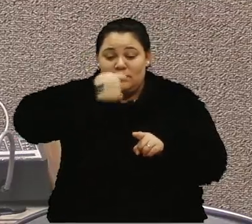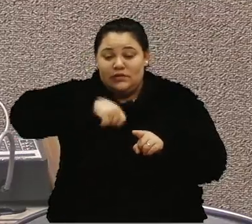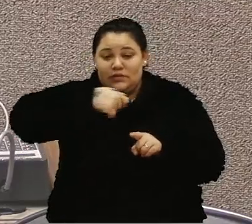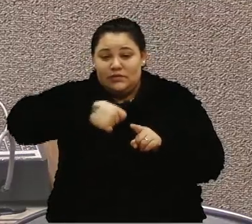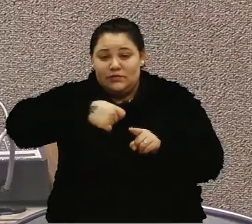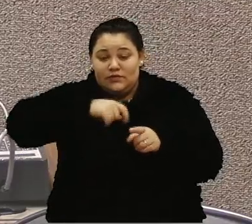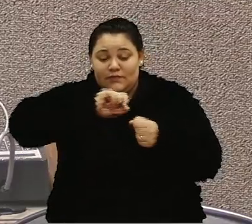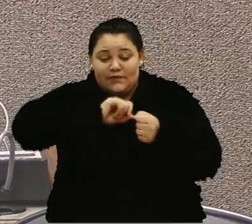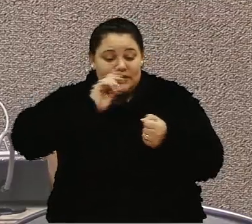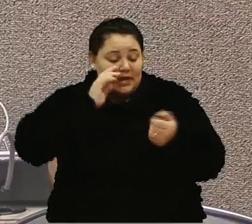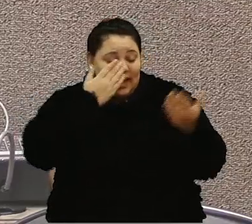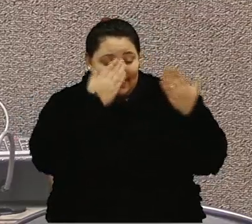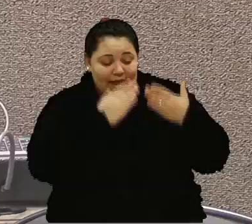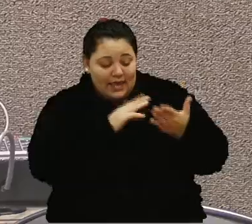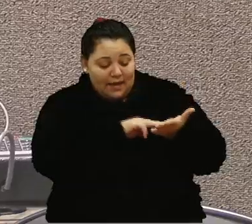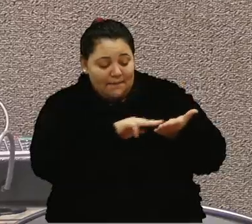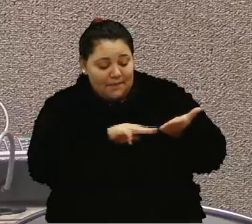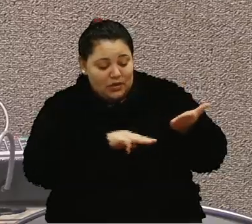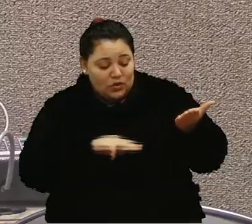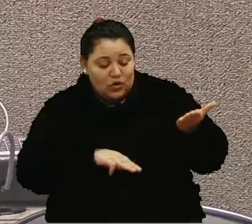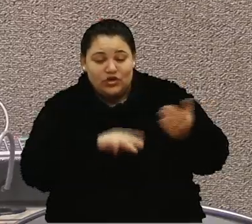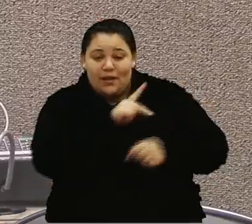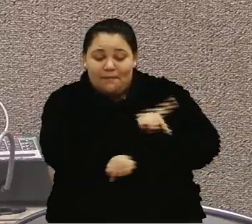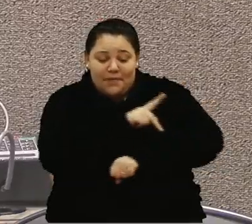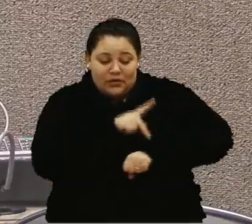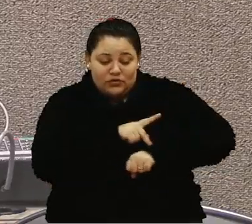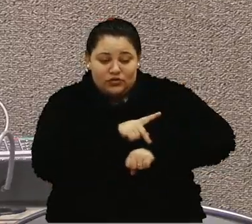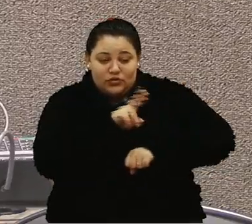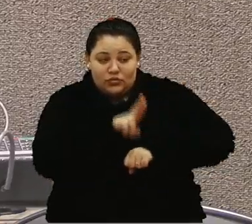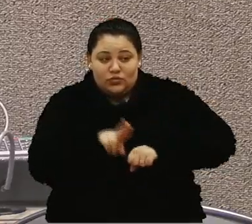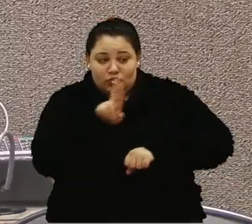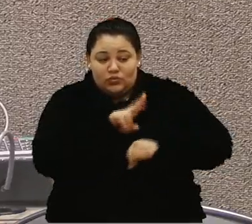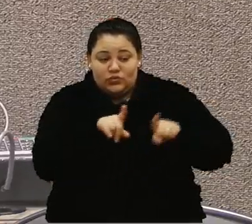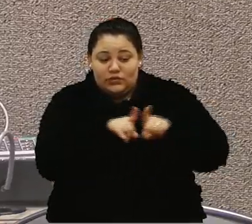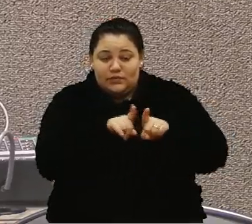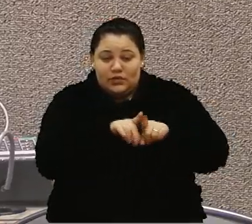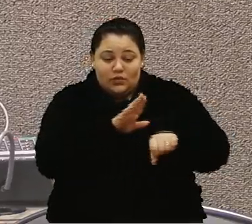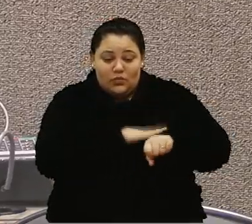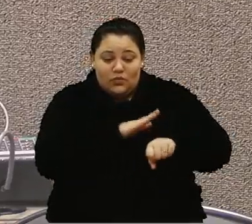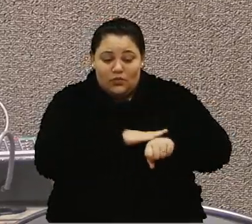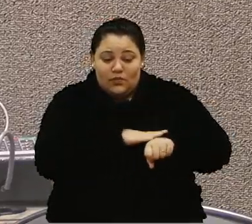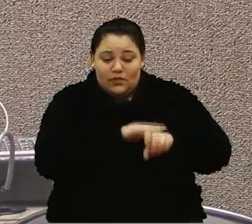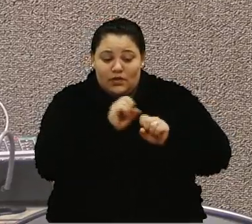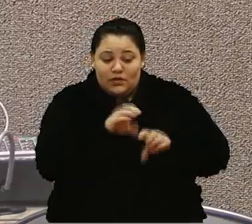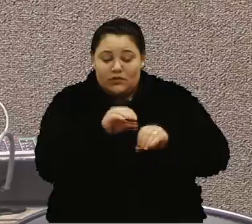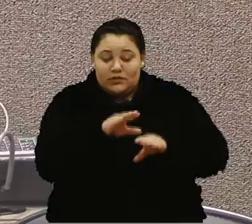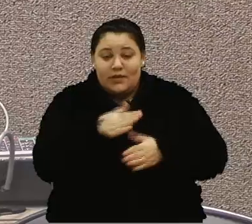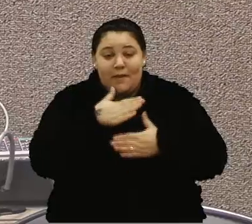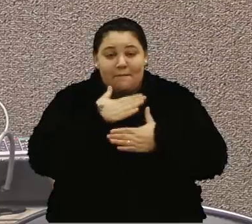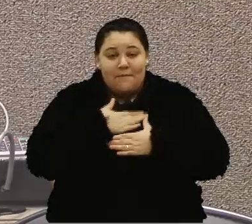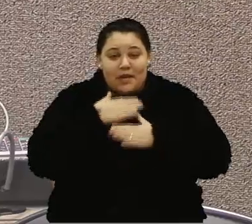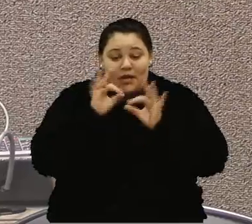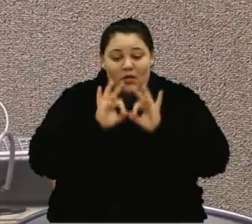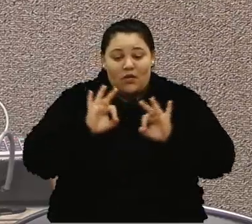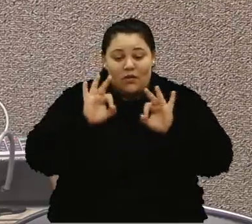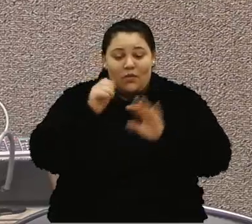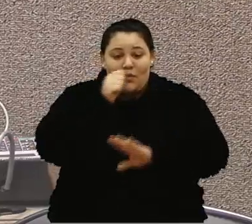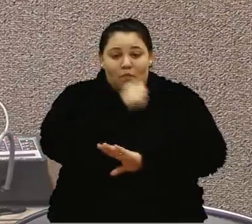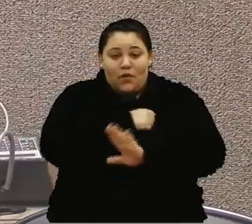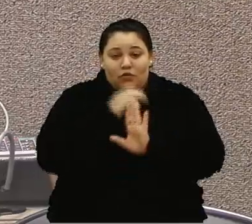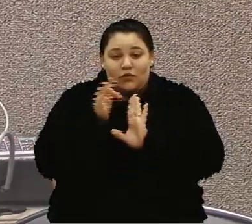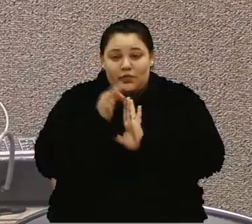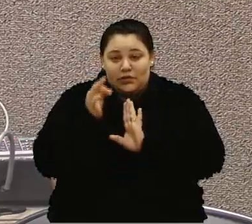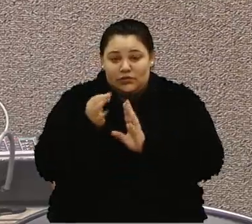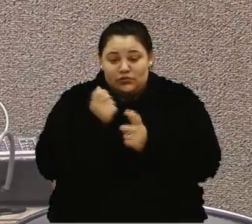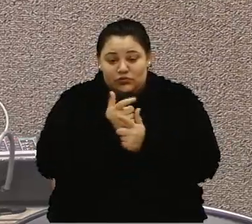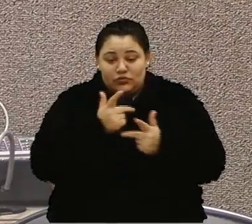metodologia, a pedagogia utilizada enquanto estava com a educação, na minha modesta opinião, tinha uma sequência